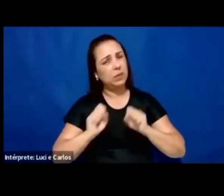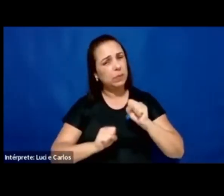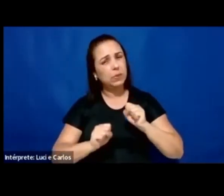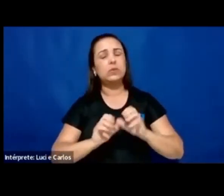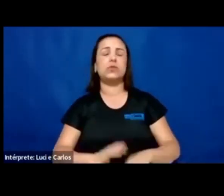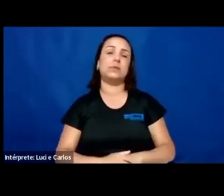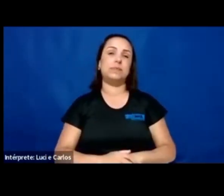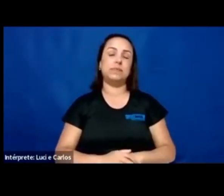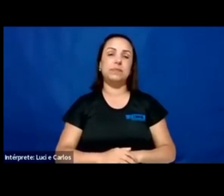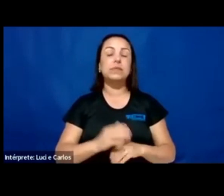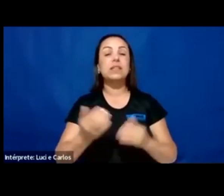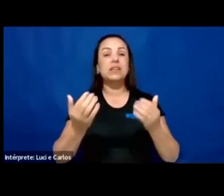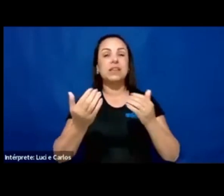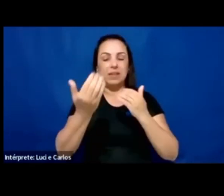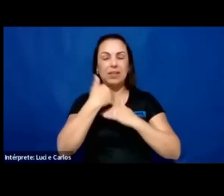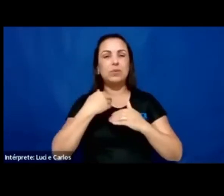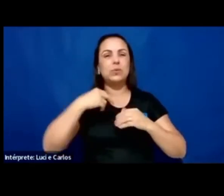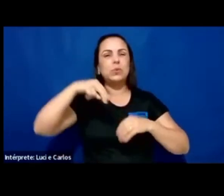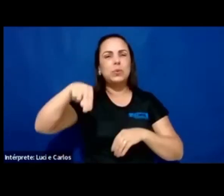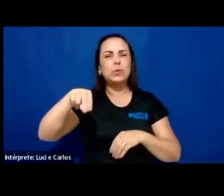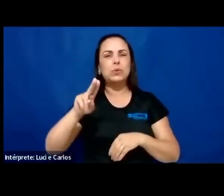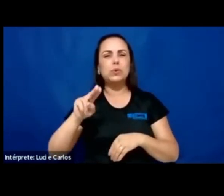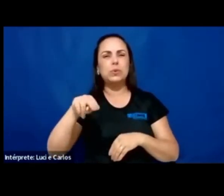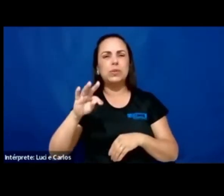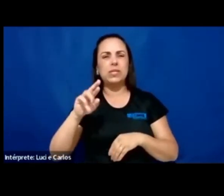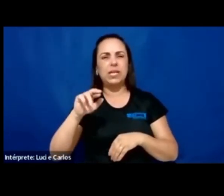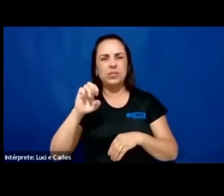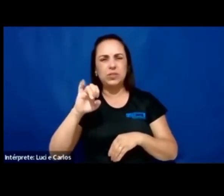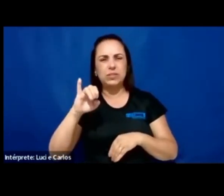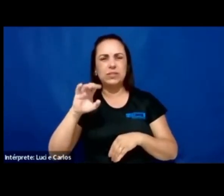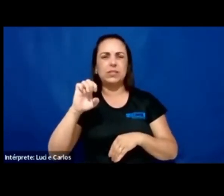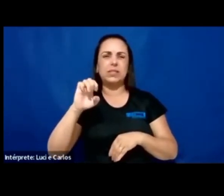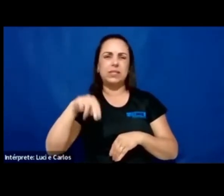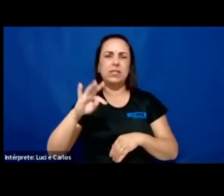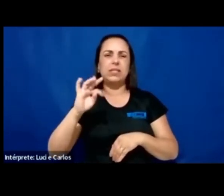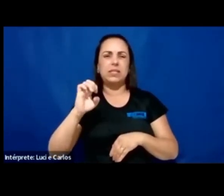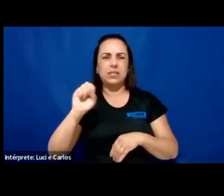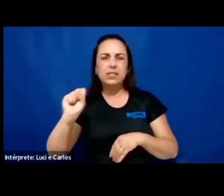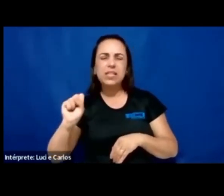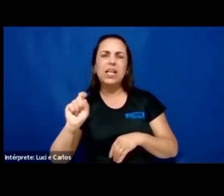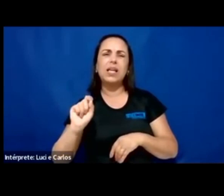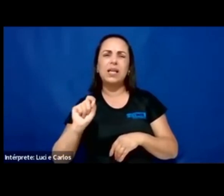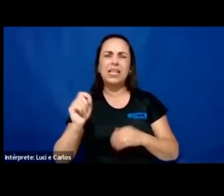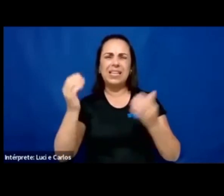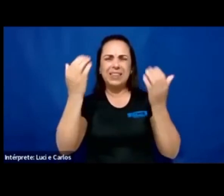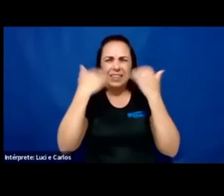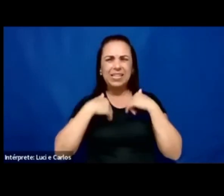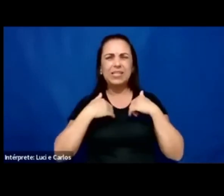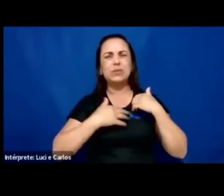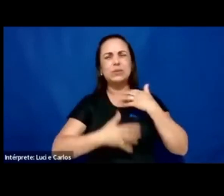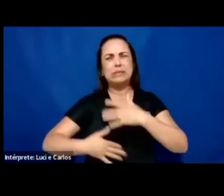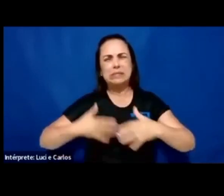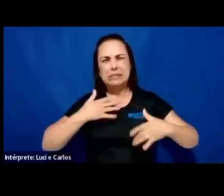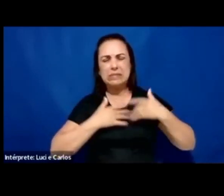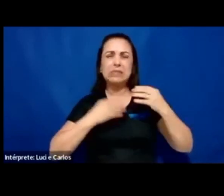corpo. Você imagina só, você já não tem muito nutriente, você come porcaria, o que acontece? Você aumenta a sua desnutrição.